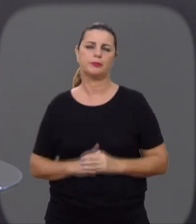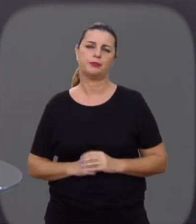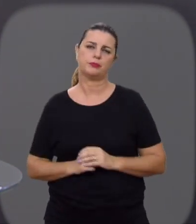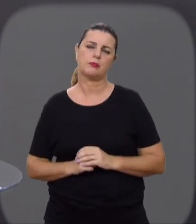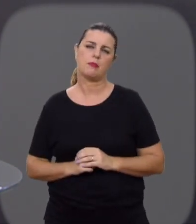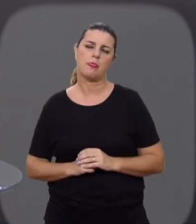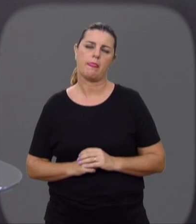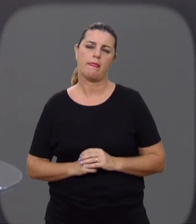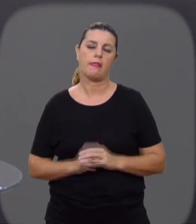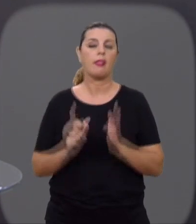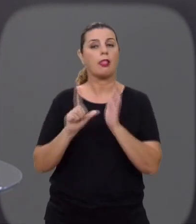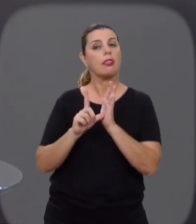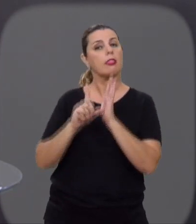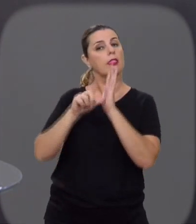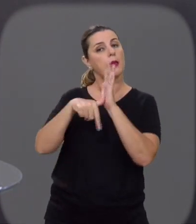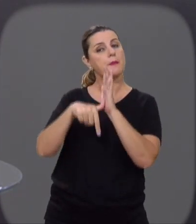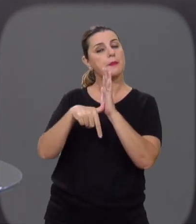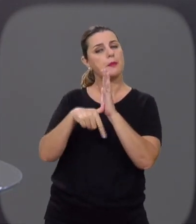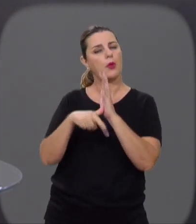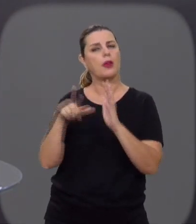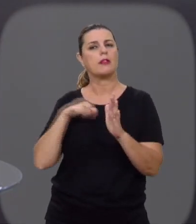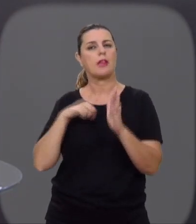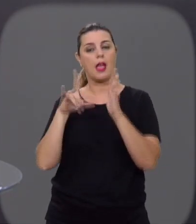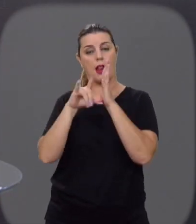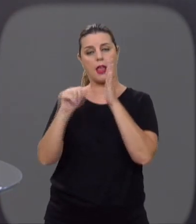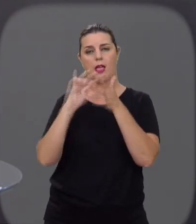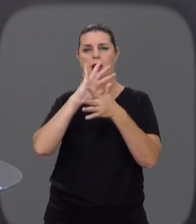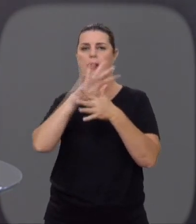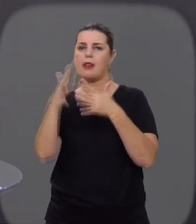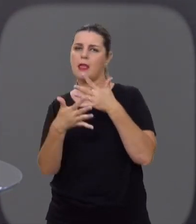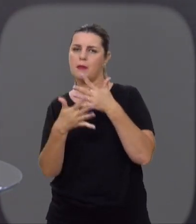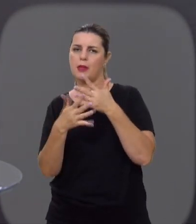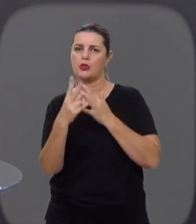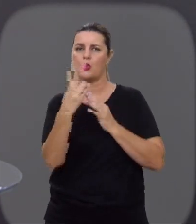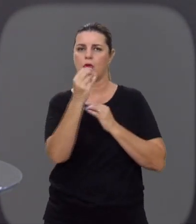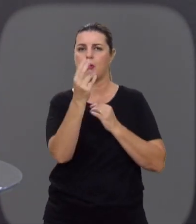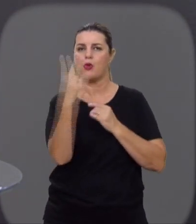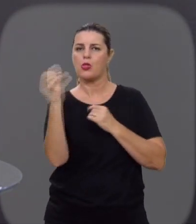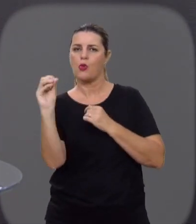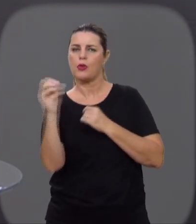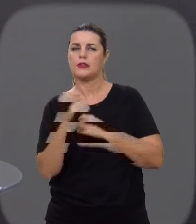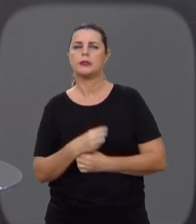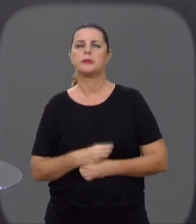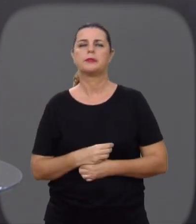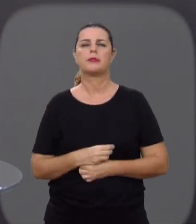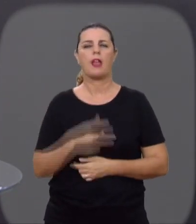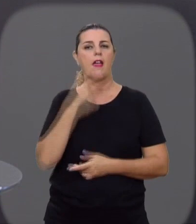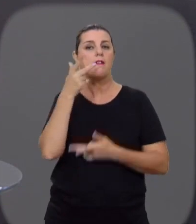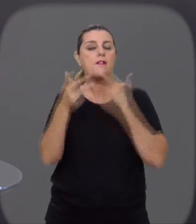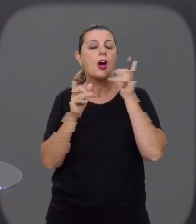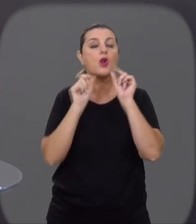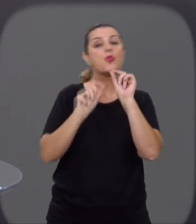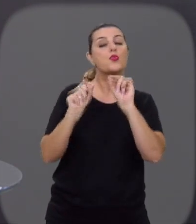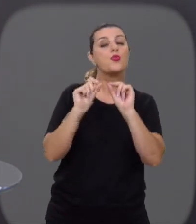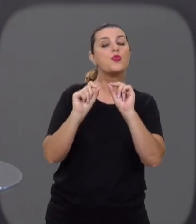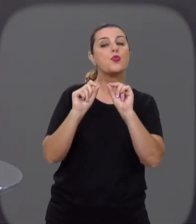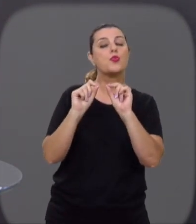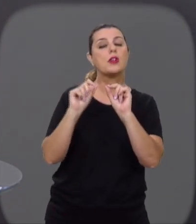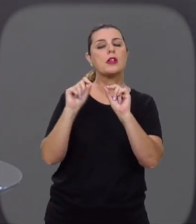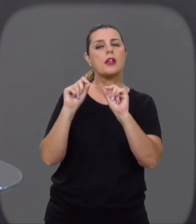certo? Depois dela, temos a Lei de Libras, que é de 2002, e ela vem trazer para a gente